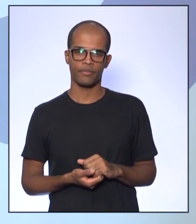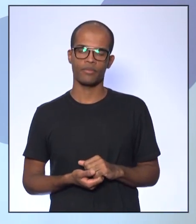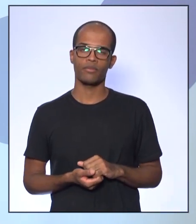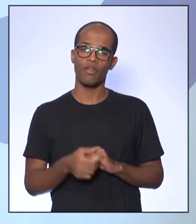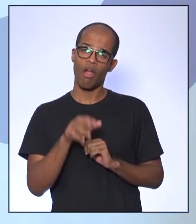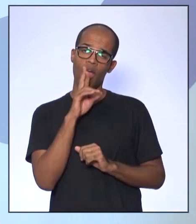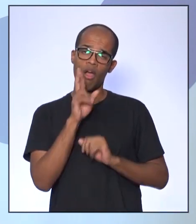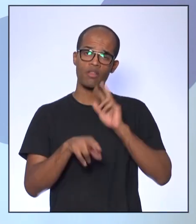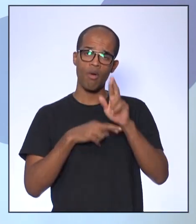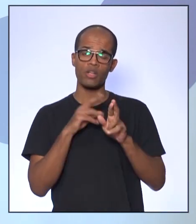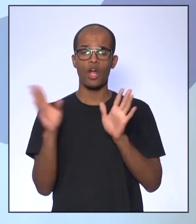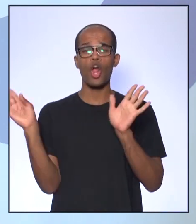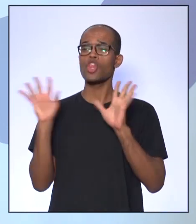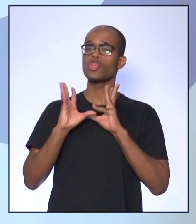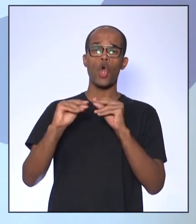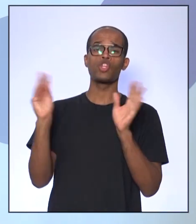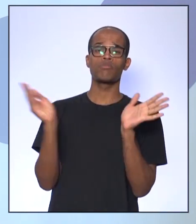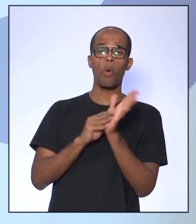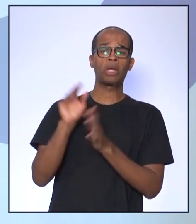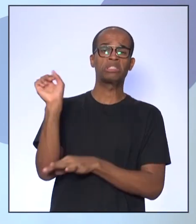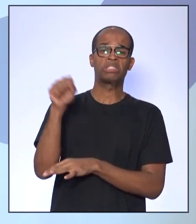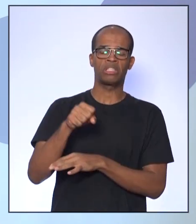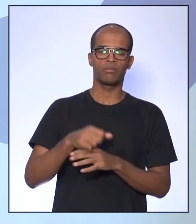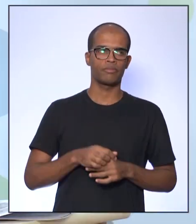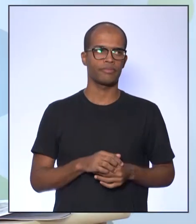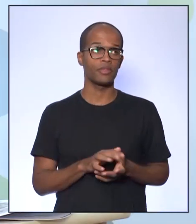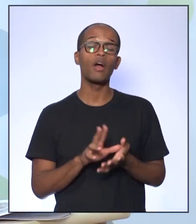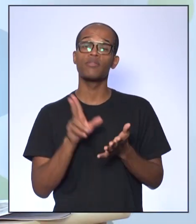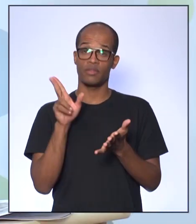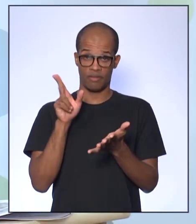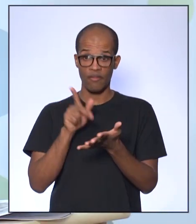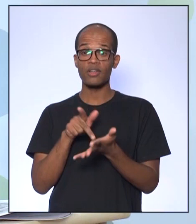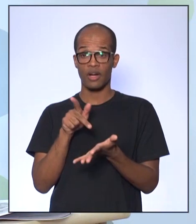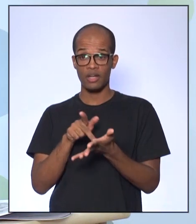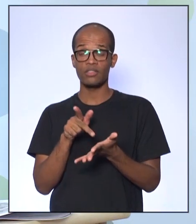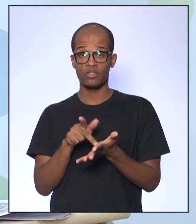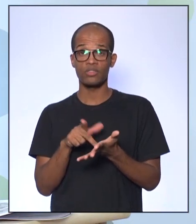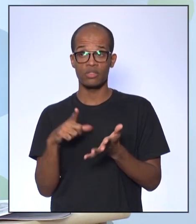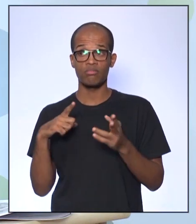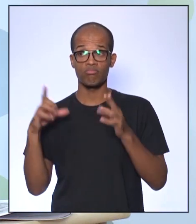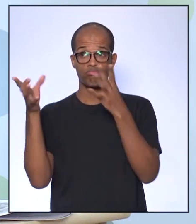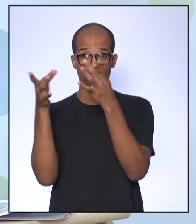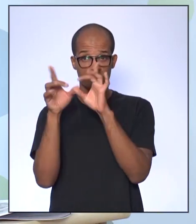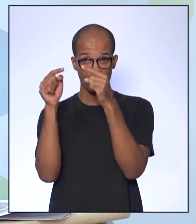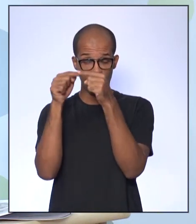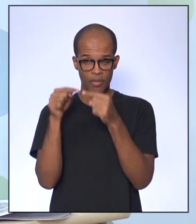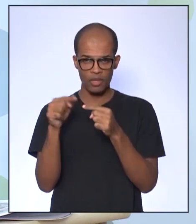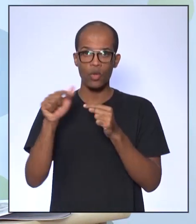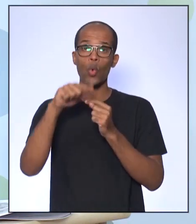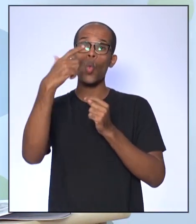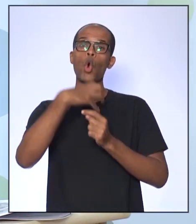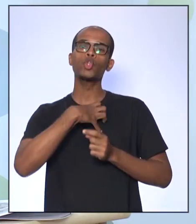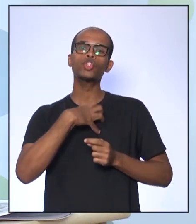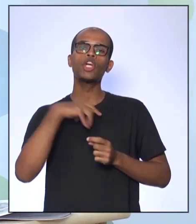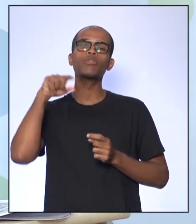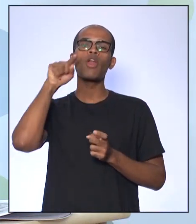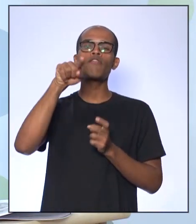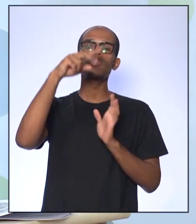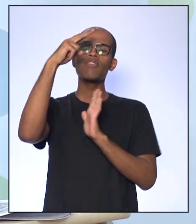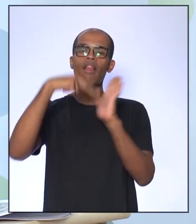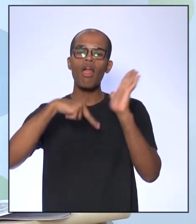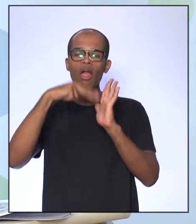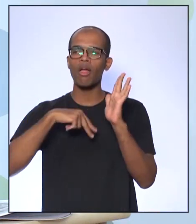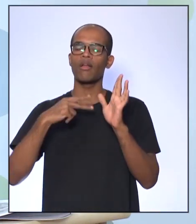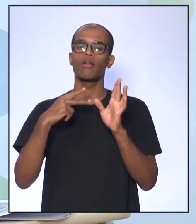foram as respostas. Todos colocaram sim, pelo menos. Verdade. A relação. Outra estratégia muito boa para você ler, além de